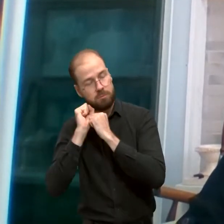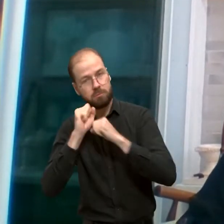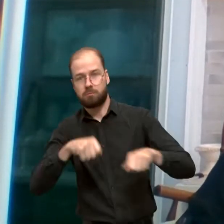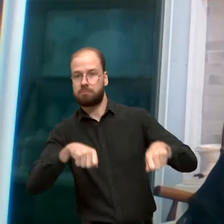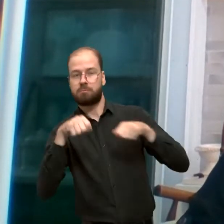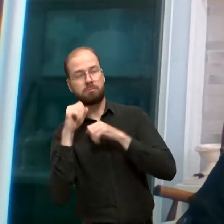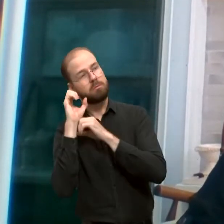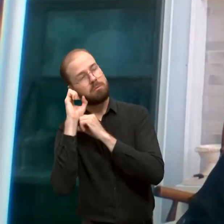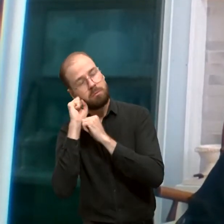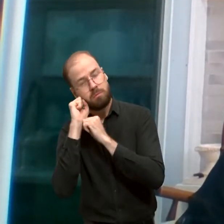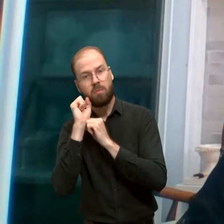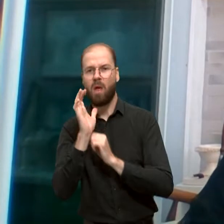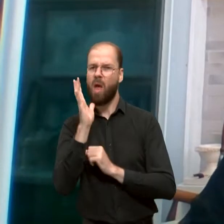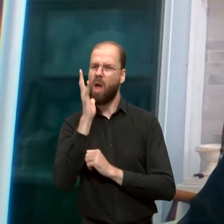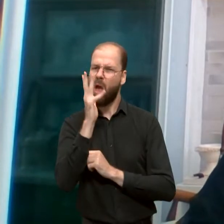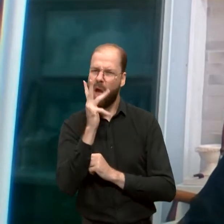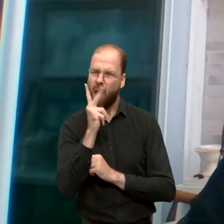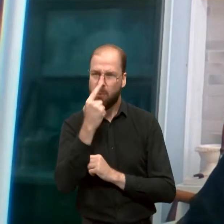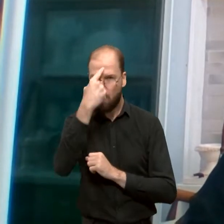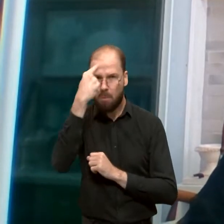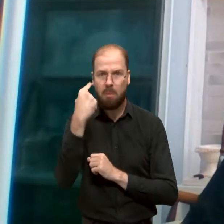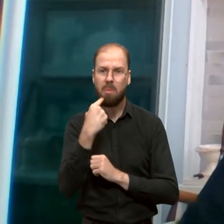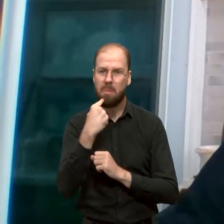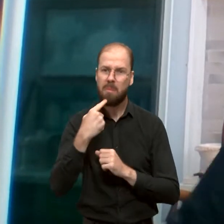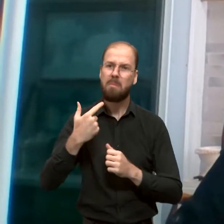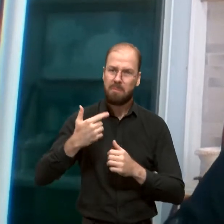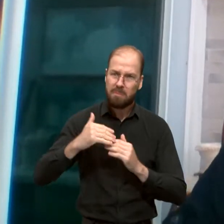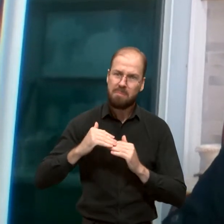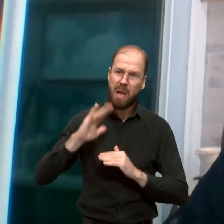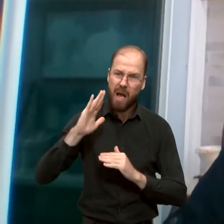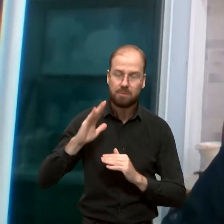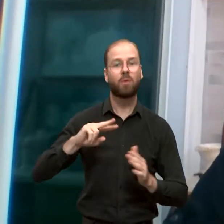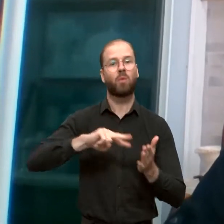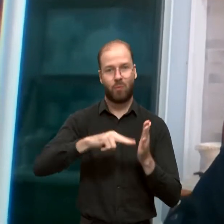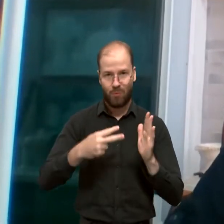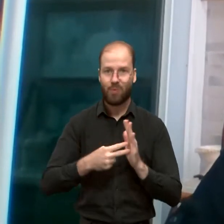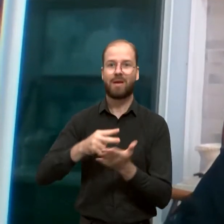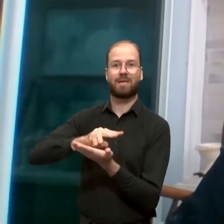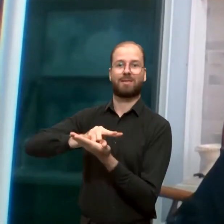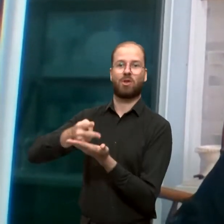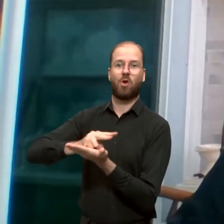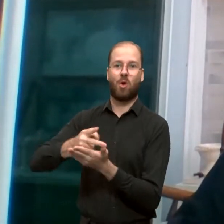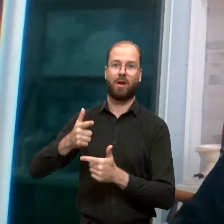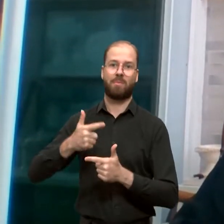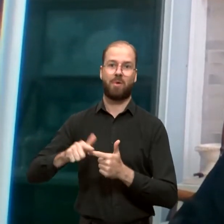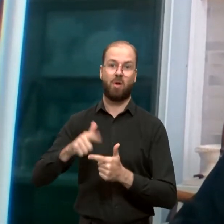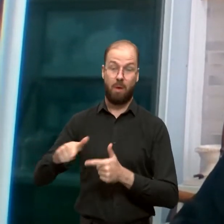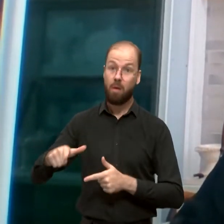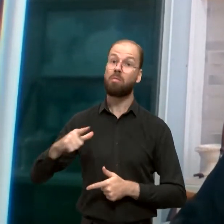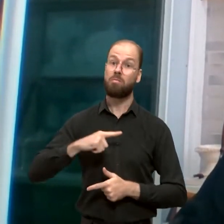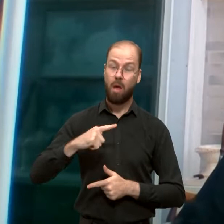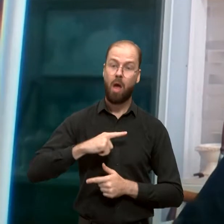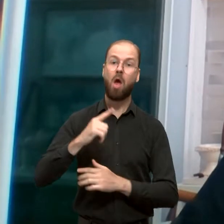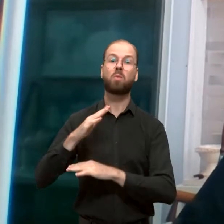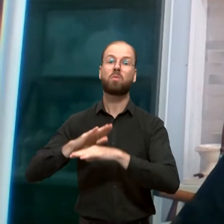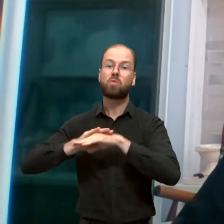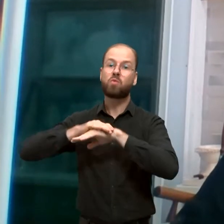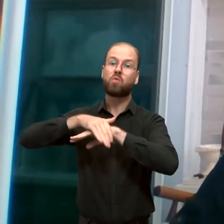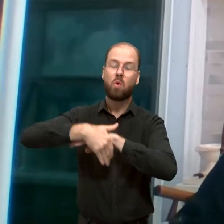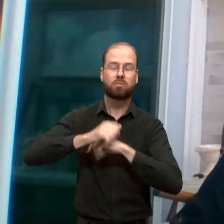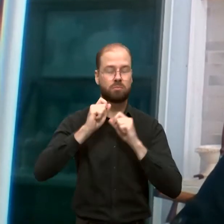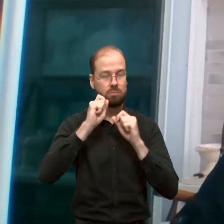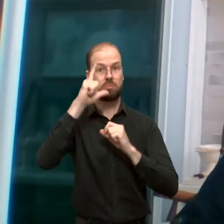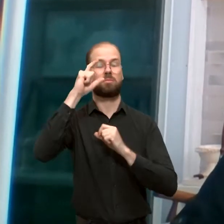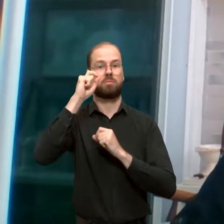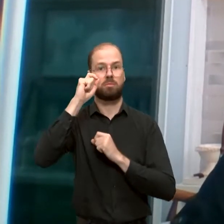inicial. E às vezes, além dessa insônia inicial, ela tem vários despertares ao longo da noite com